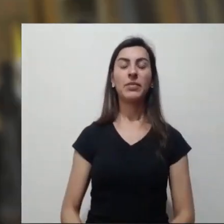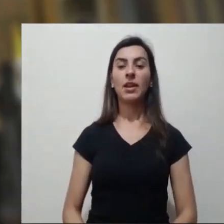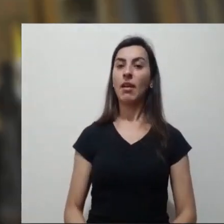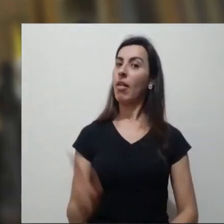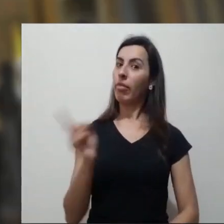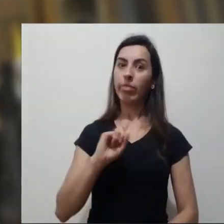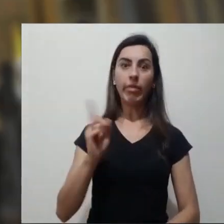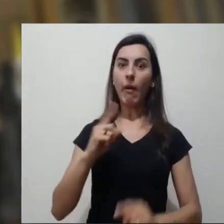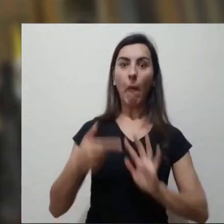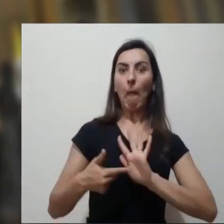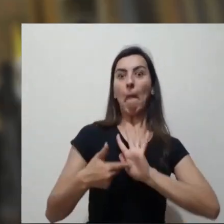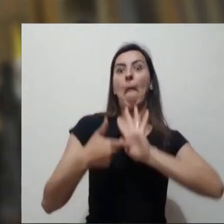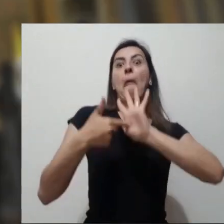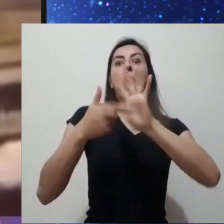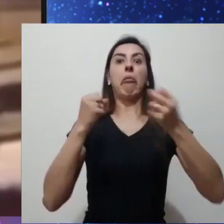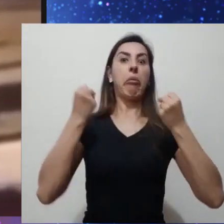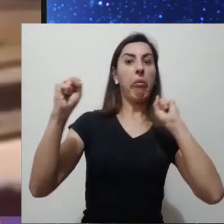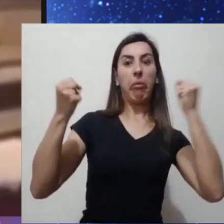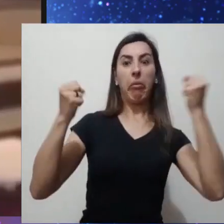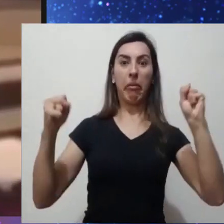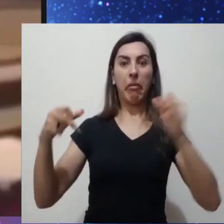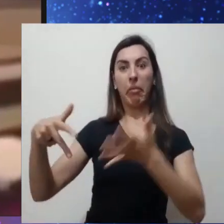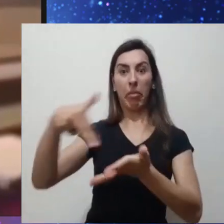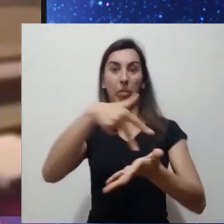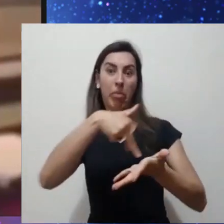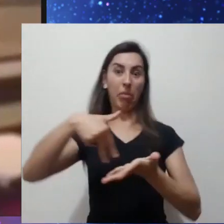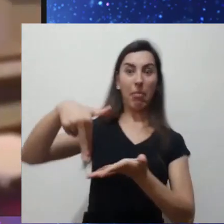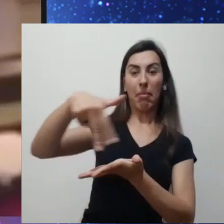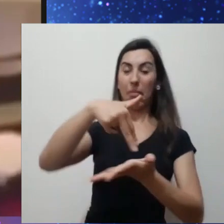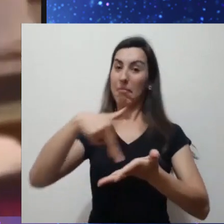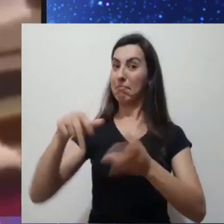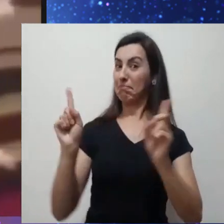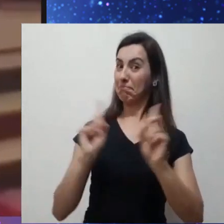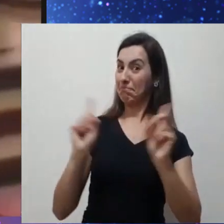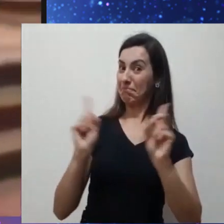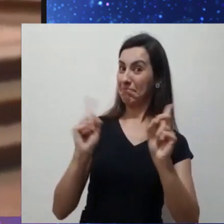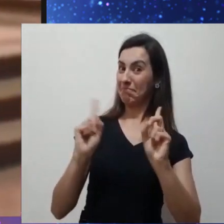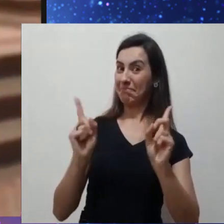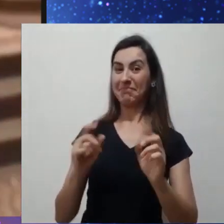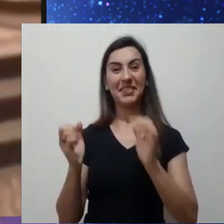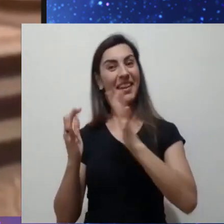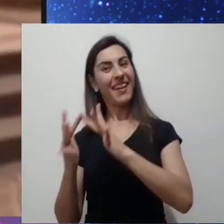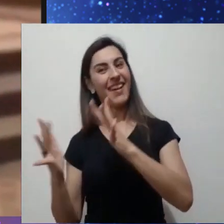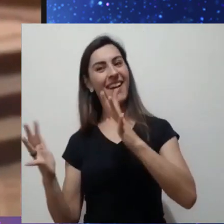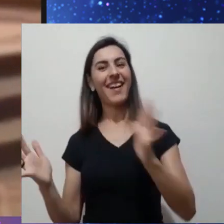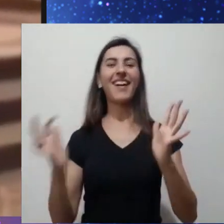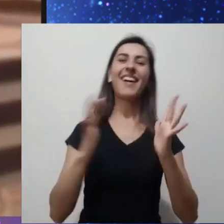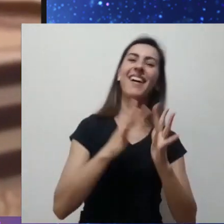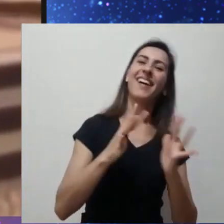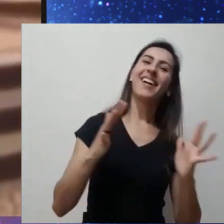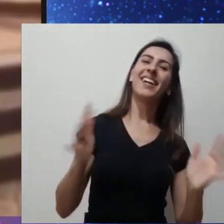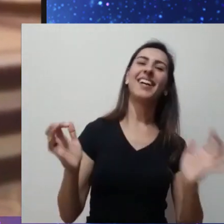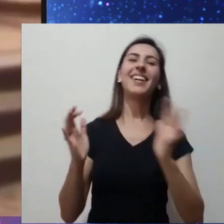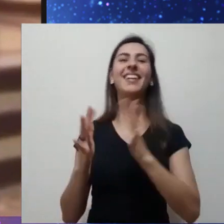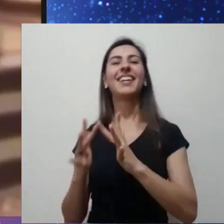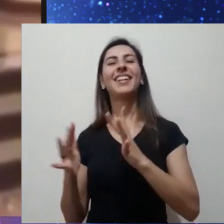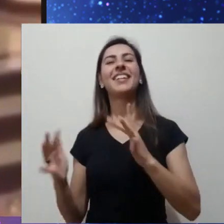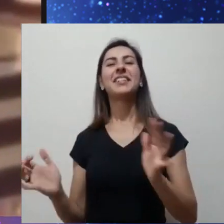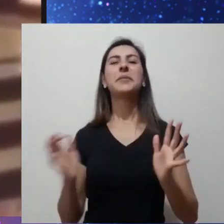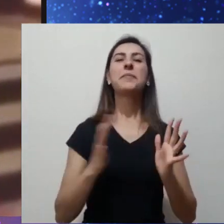E não com euforia. Glória, glória.